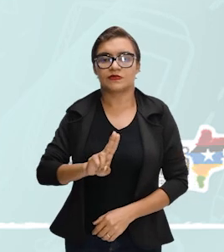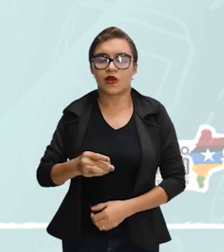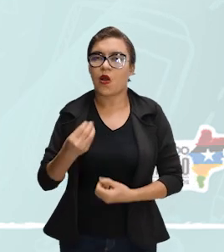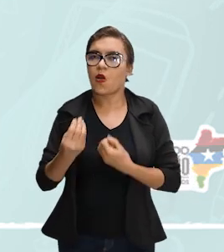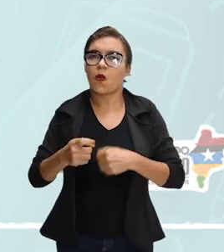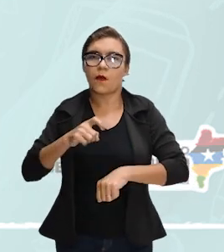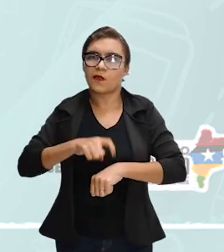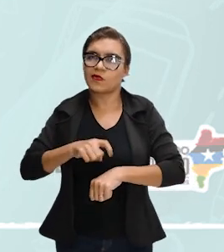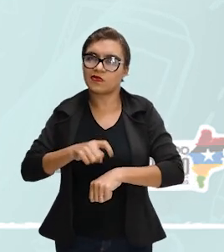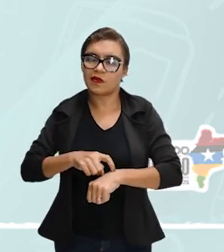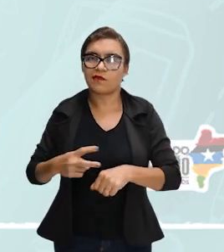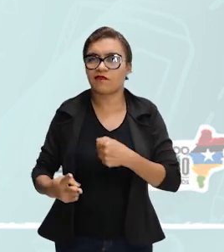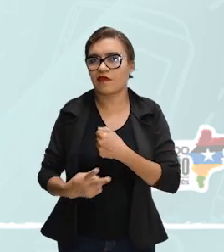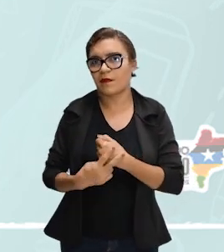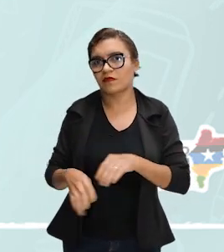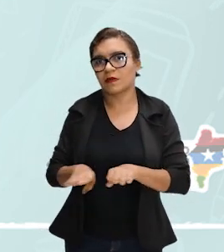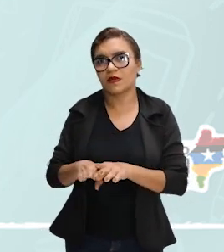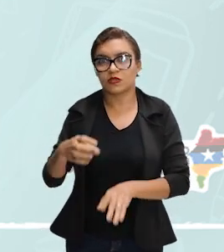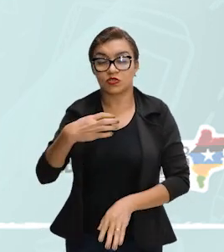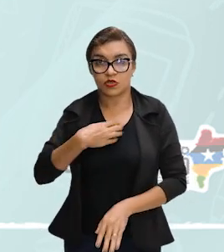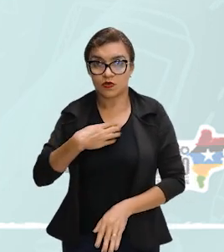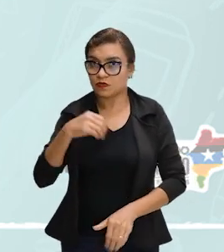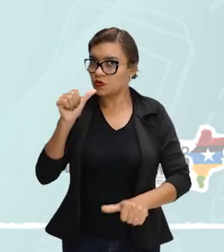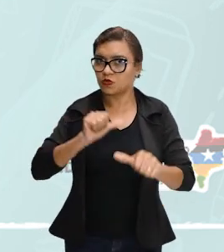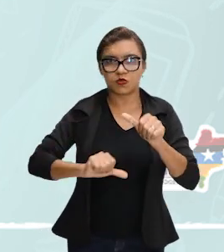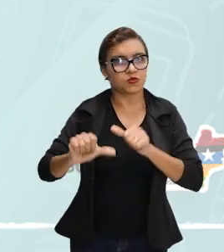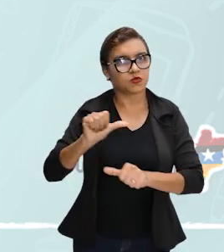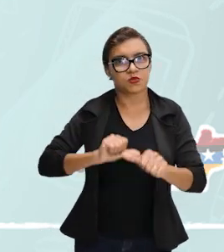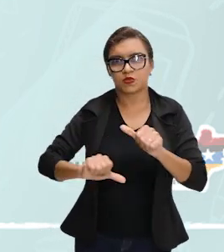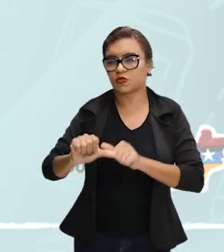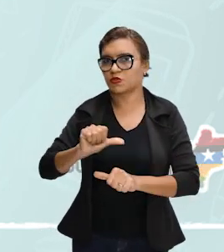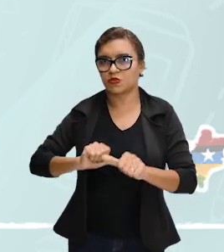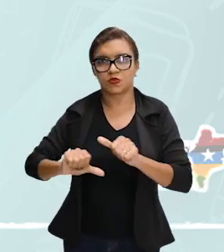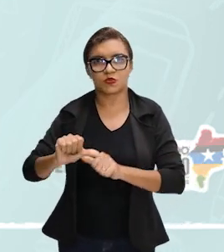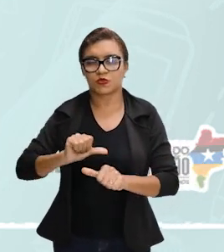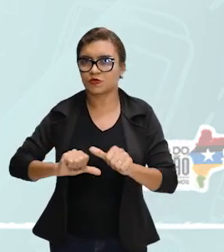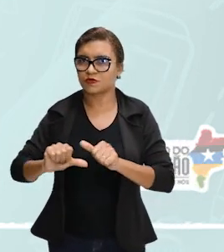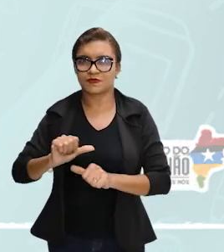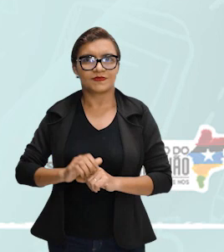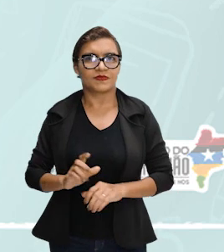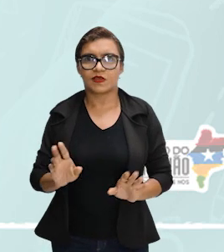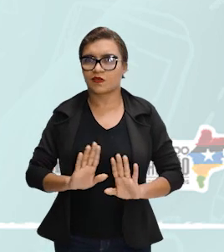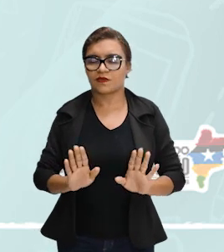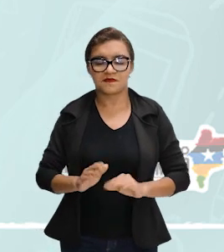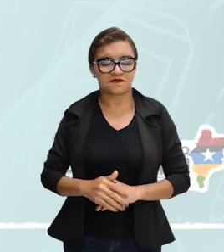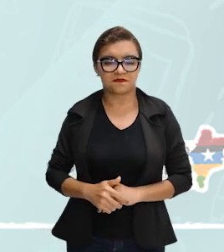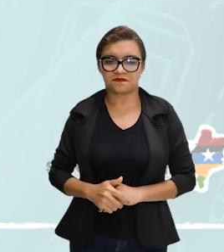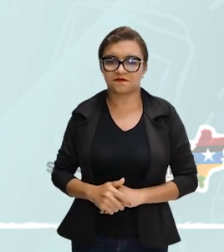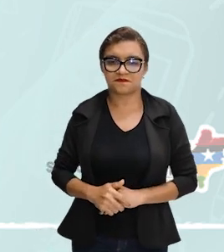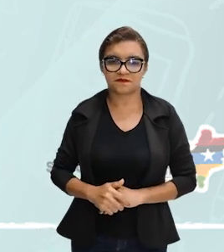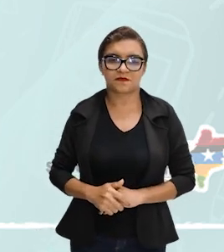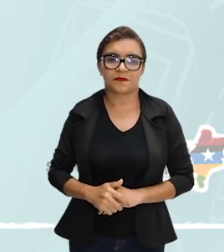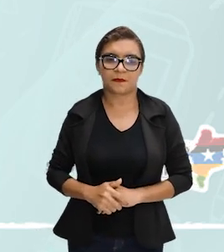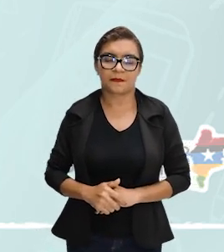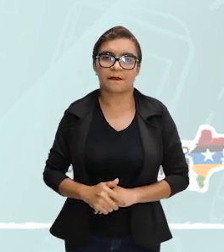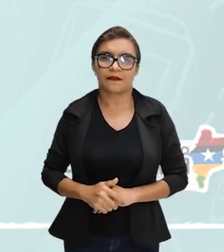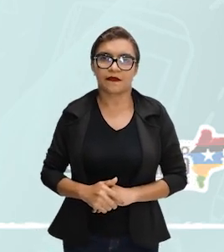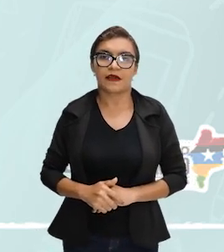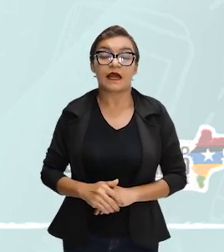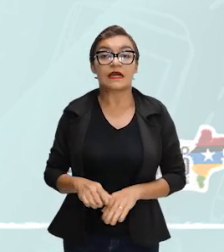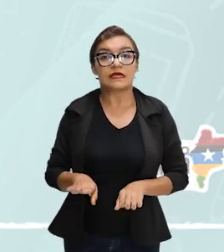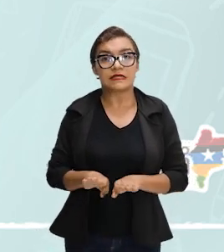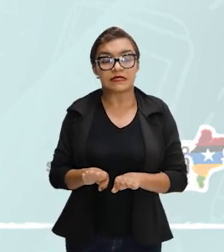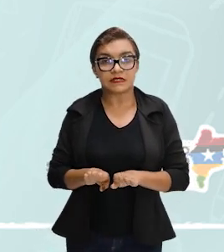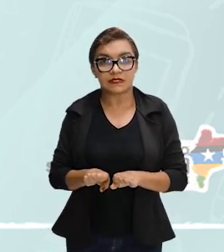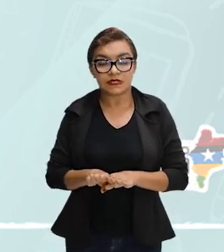tempo verbal e modo, e não sofrem alterações no seu radical, como acontece com os verbos irregulares, tá? Assim como